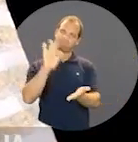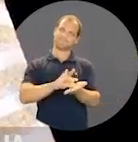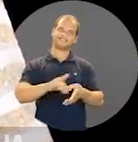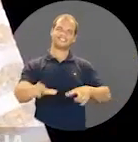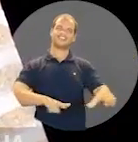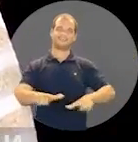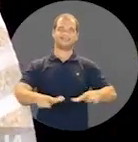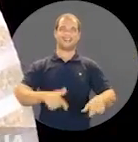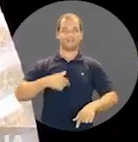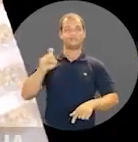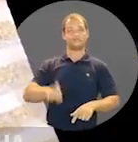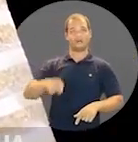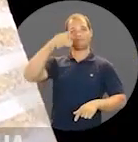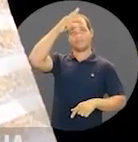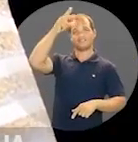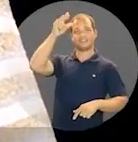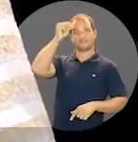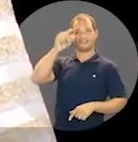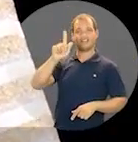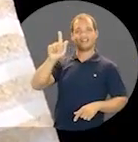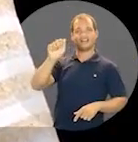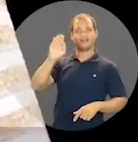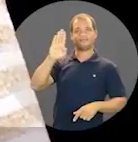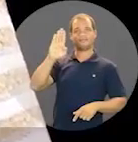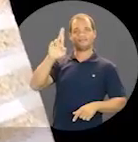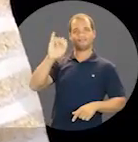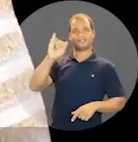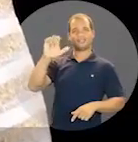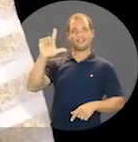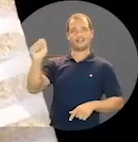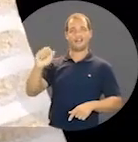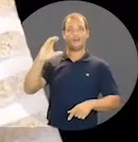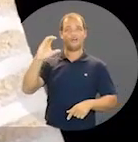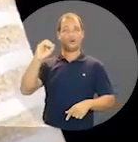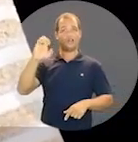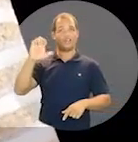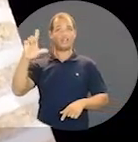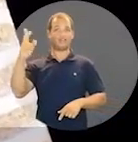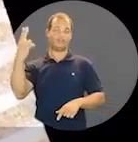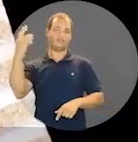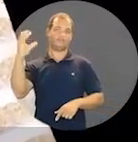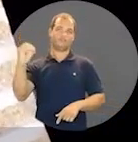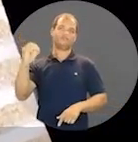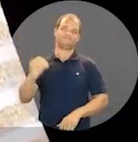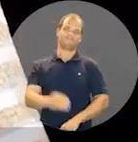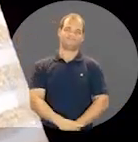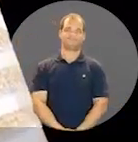sua sensibilidade, o valor da família, a competência de trabalhar e realizar. Sou a prefeita Gabriela Coelho.